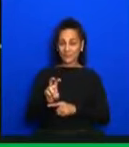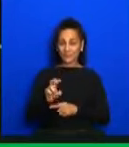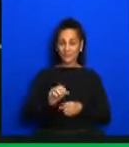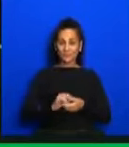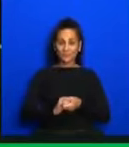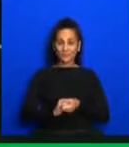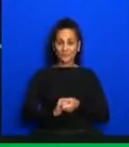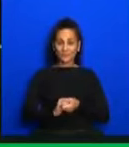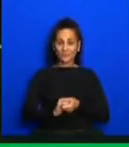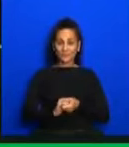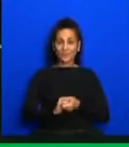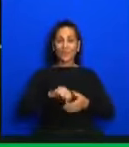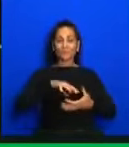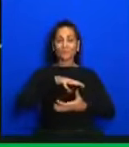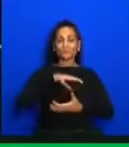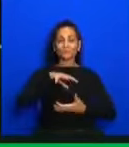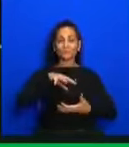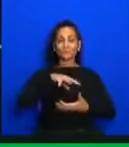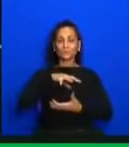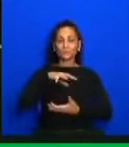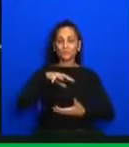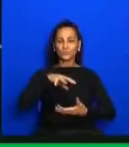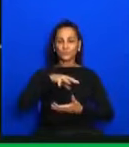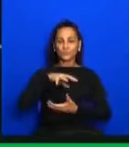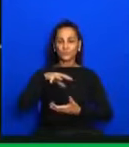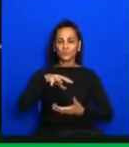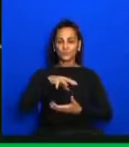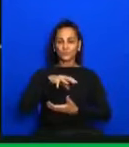25. Globo girando.